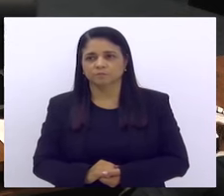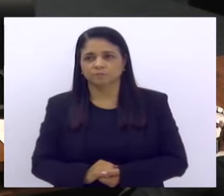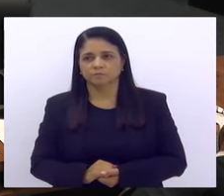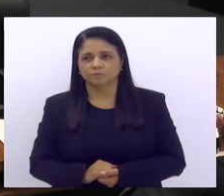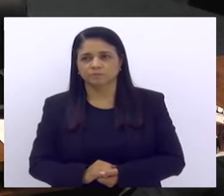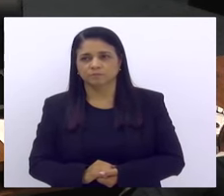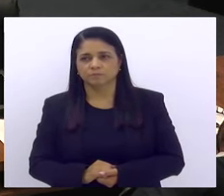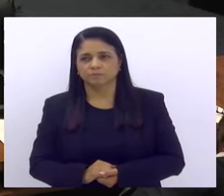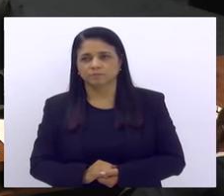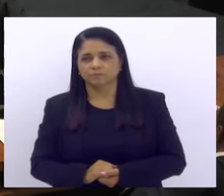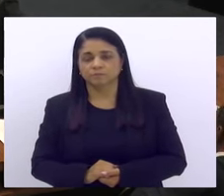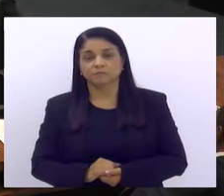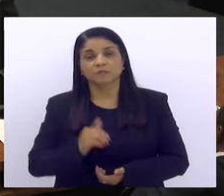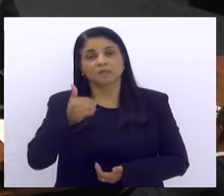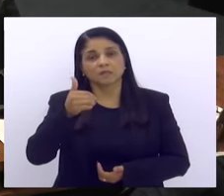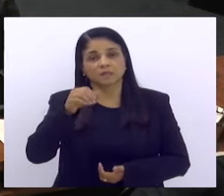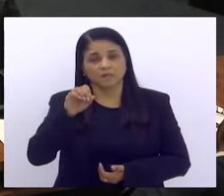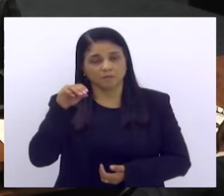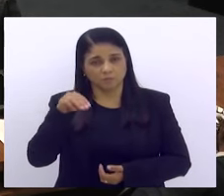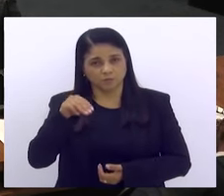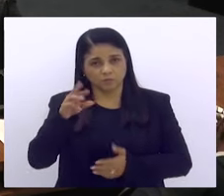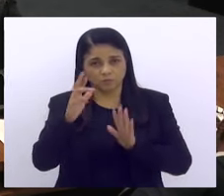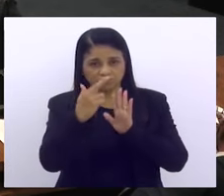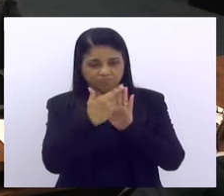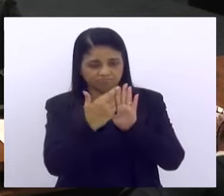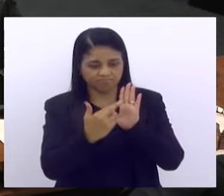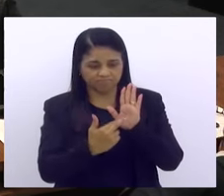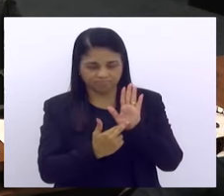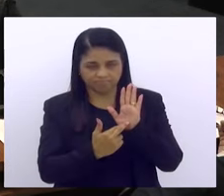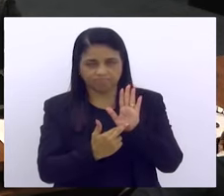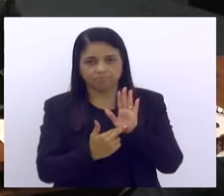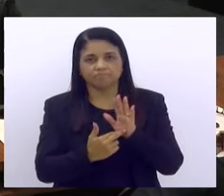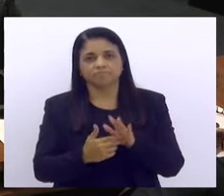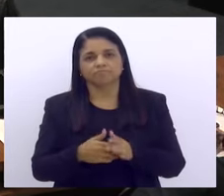Vossa Excelência dispõe de 10 minutos no tempo regimental.